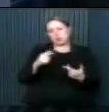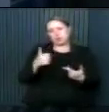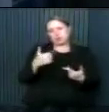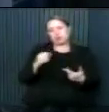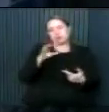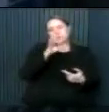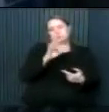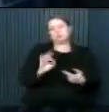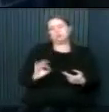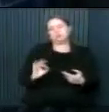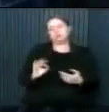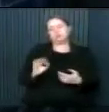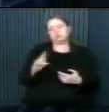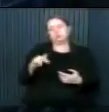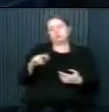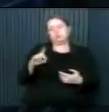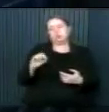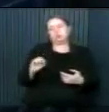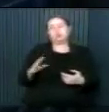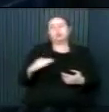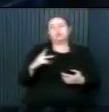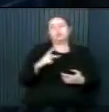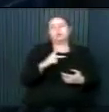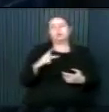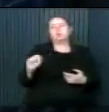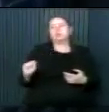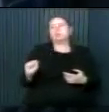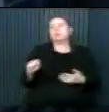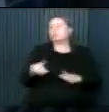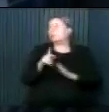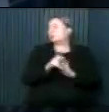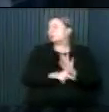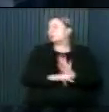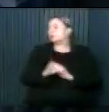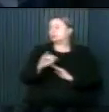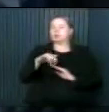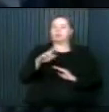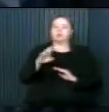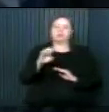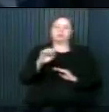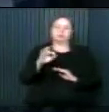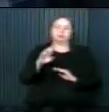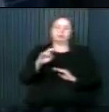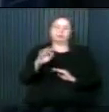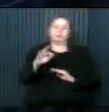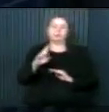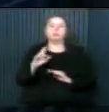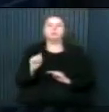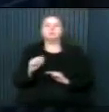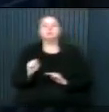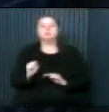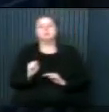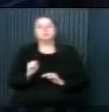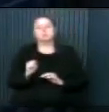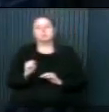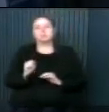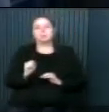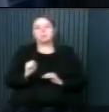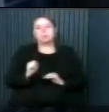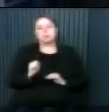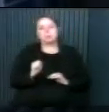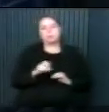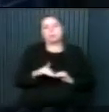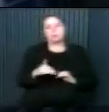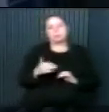10% em fundos garantidores de PPPs em projetos de infraestrutura. E, obviamente, que